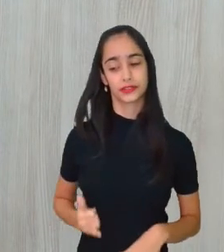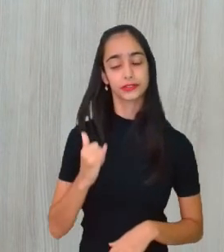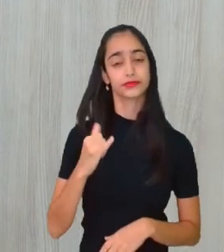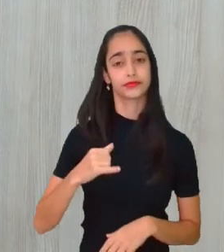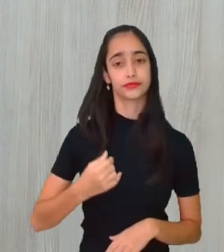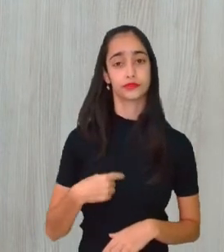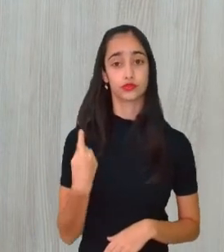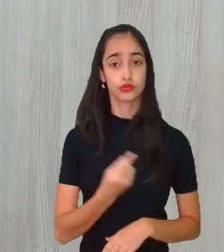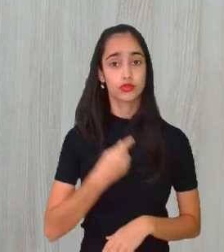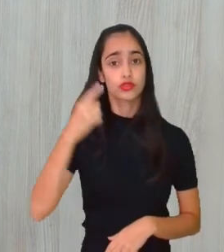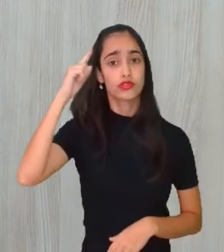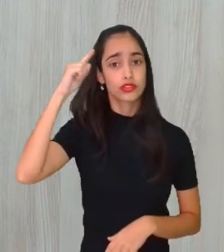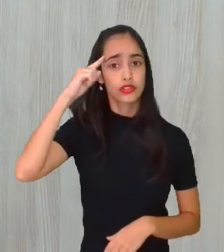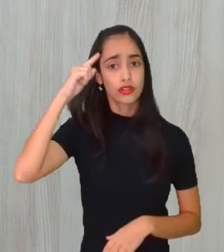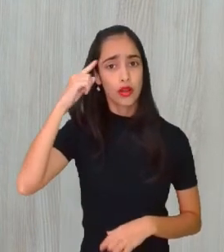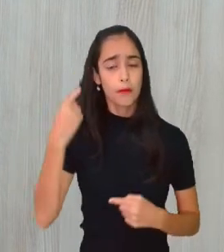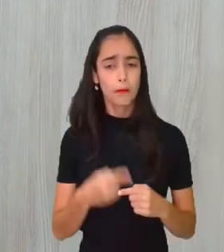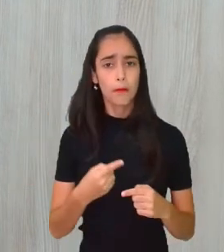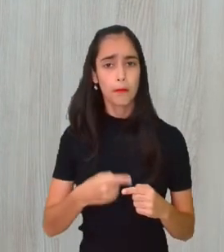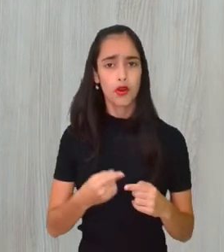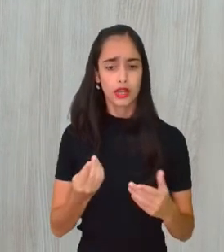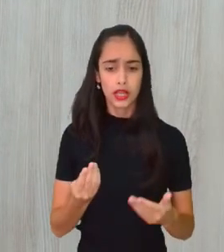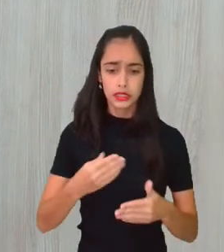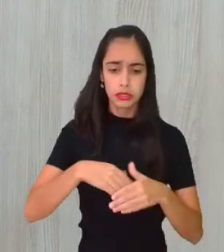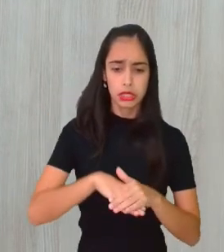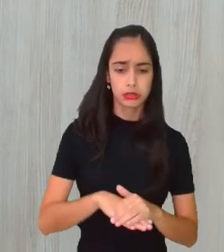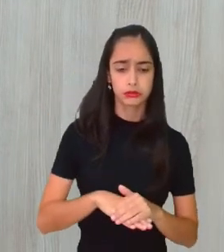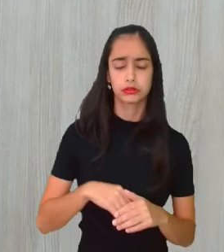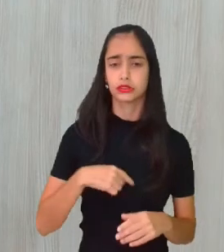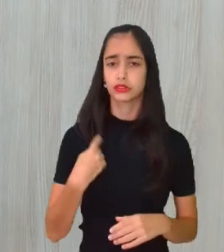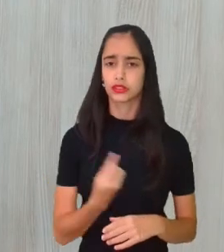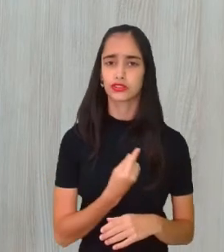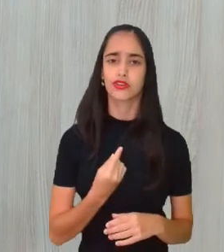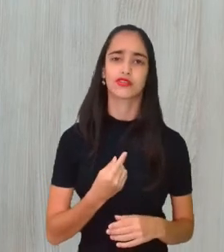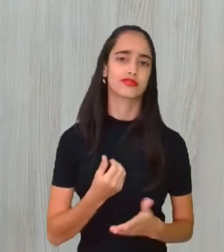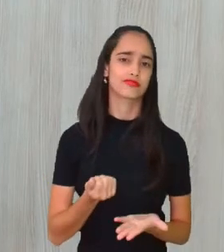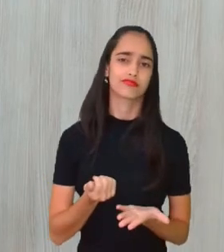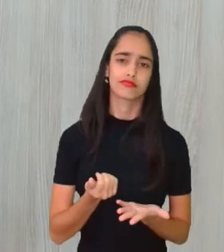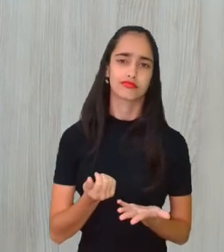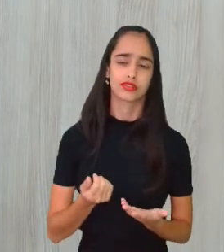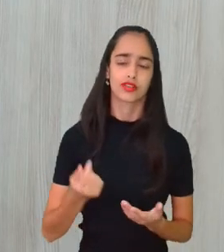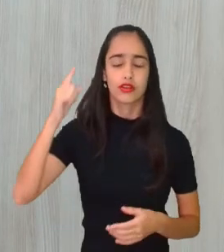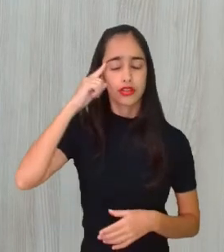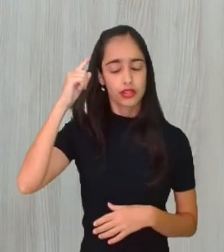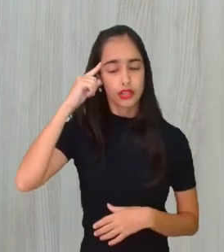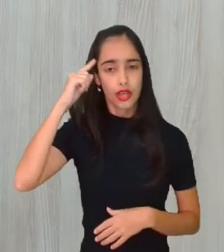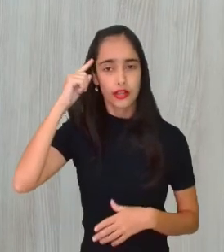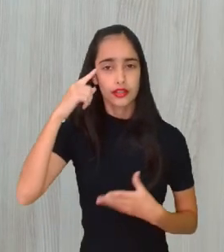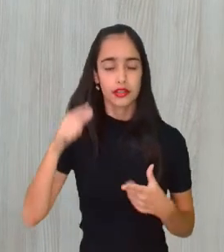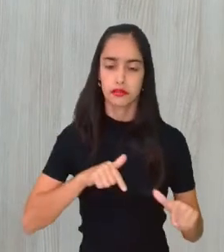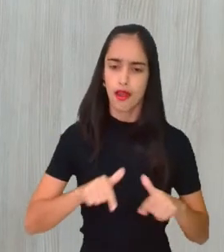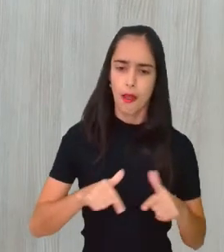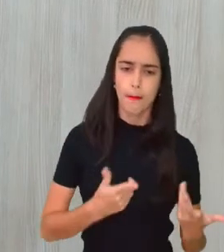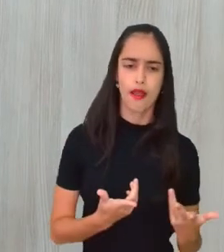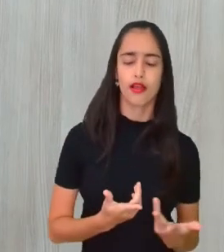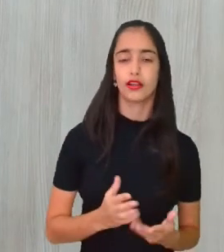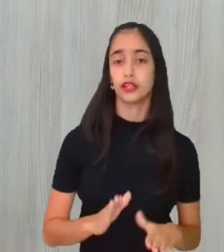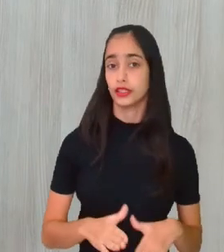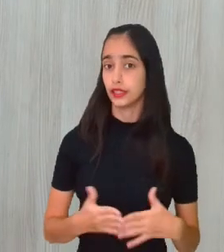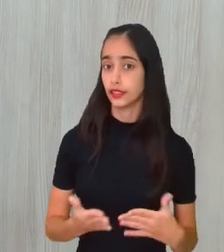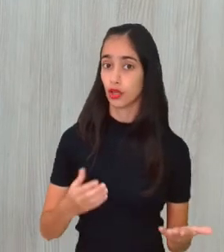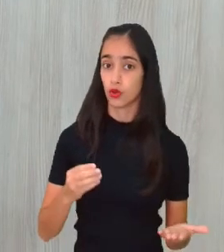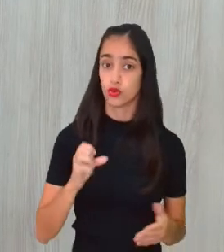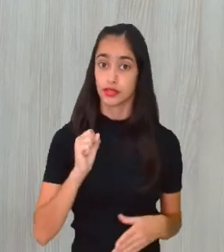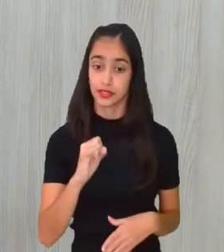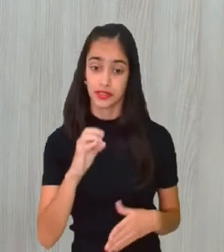a dia, né? Que faz parte realmente da maioria das nossas atividades. Então, realmente faltar energia cada